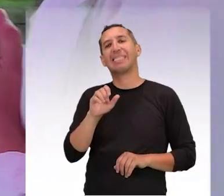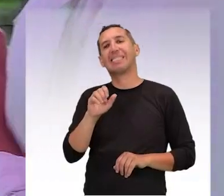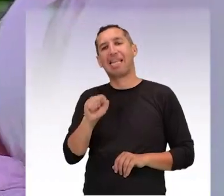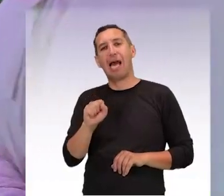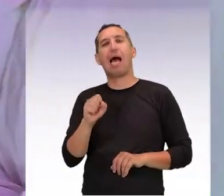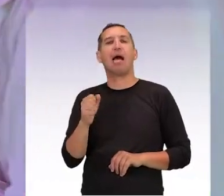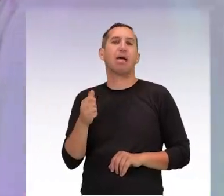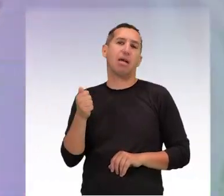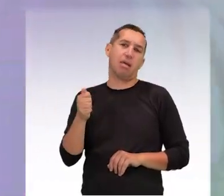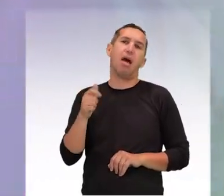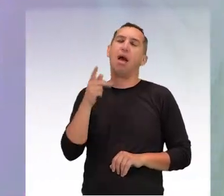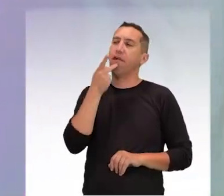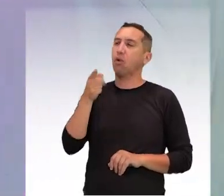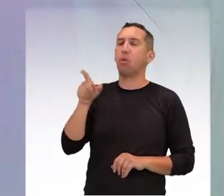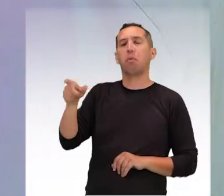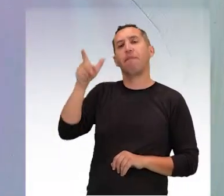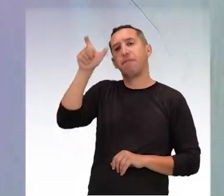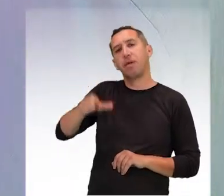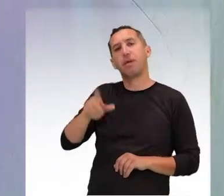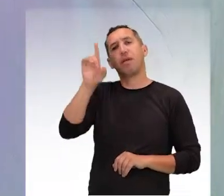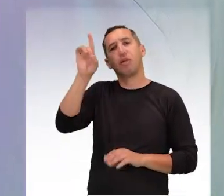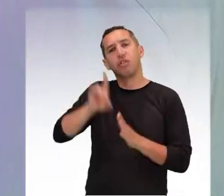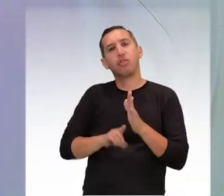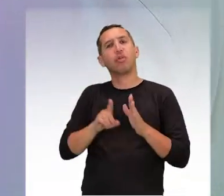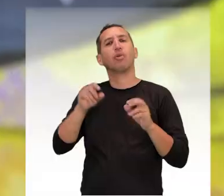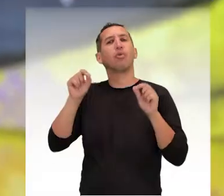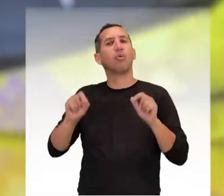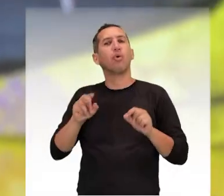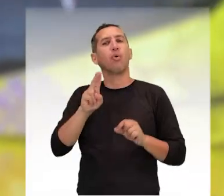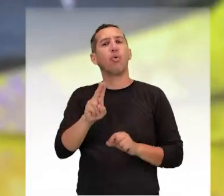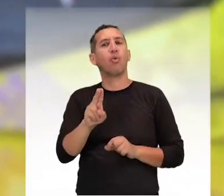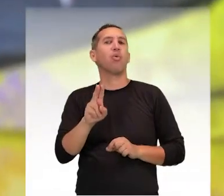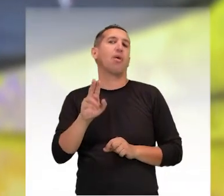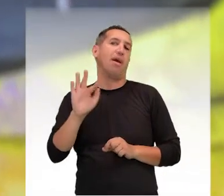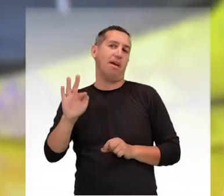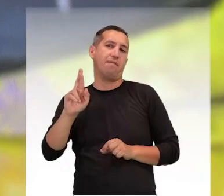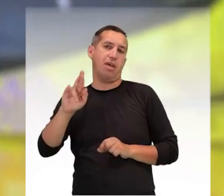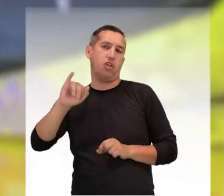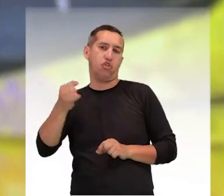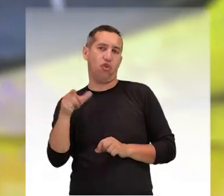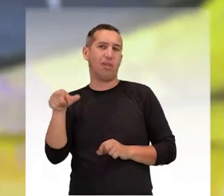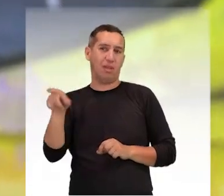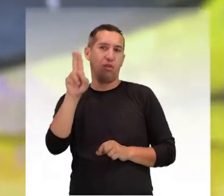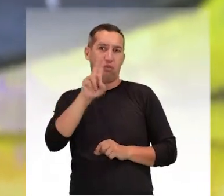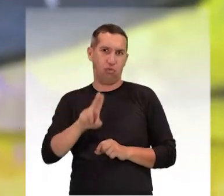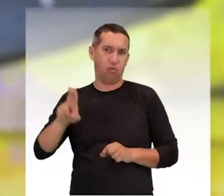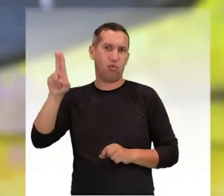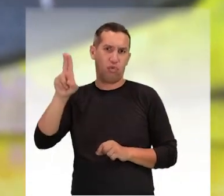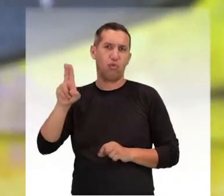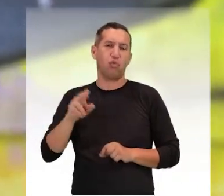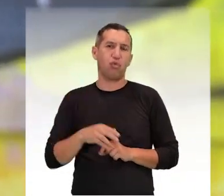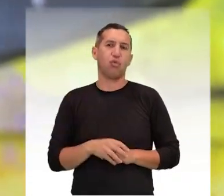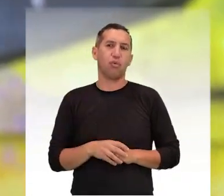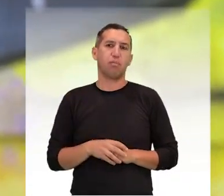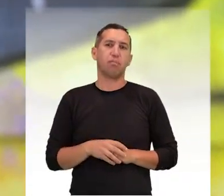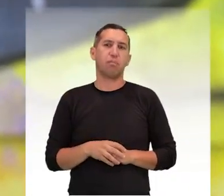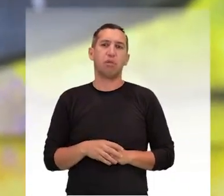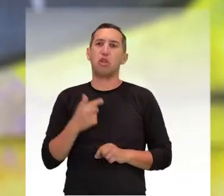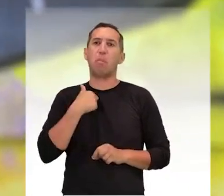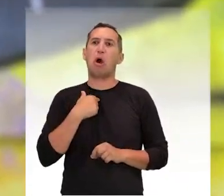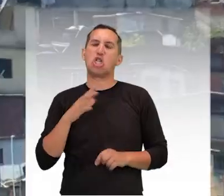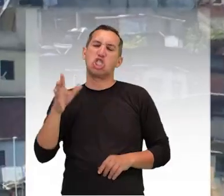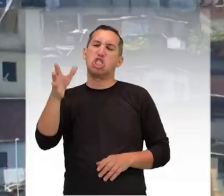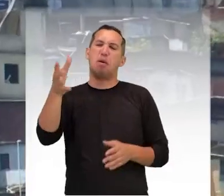na JUP, um projeto de extensão da Faculdade de Direito da UFRJ e que faz parte da campanha Despejo Zero, uma